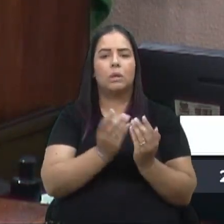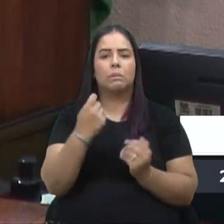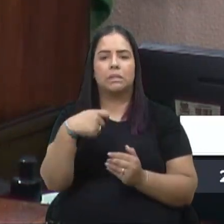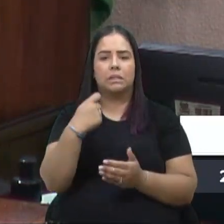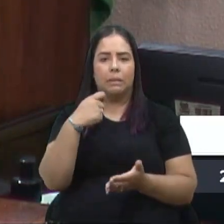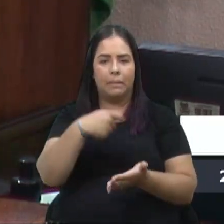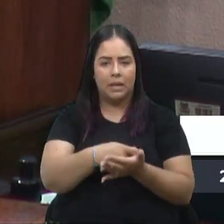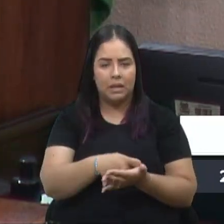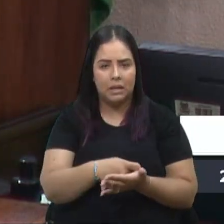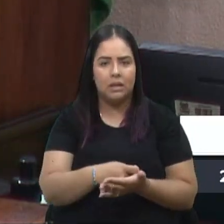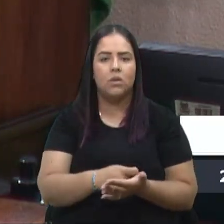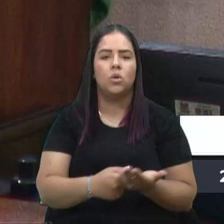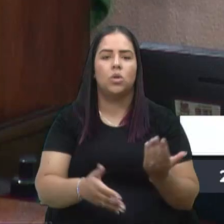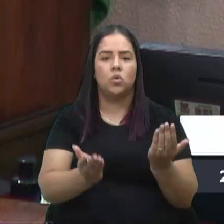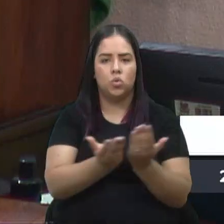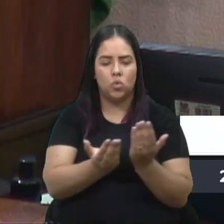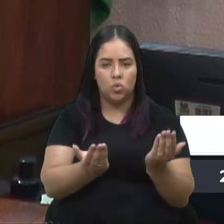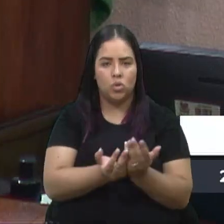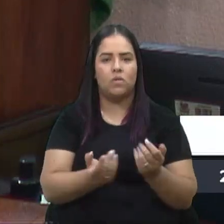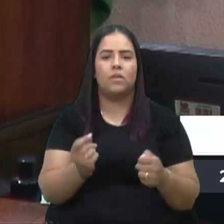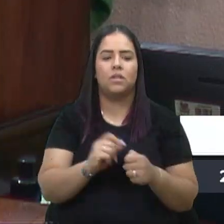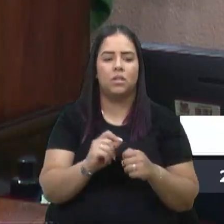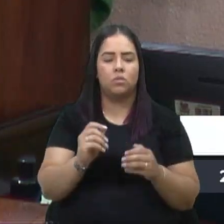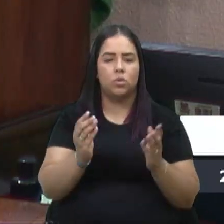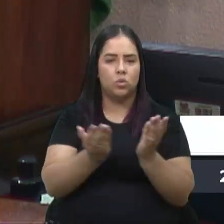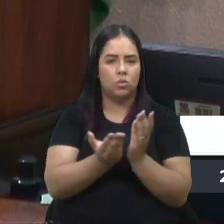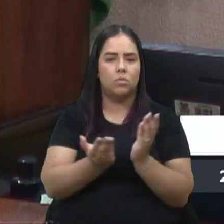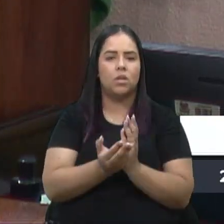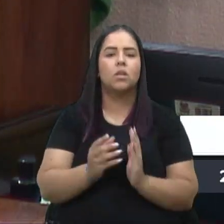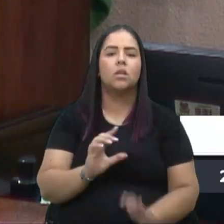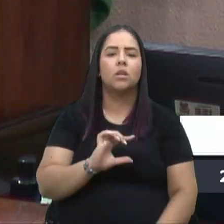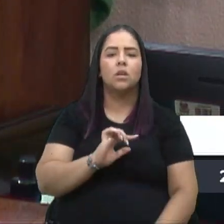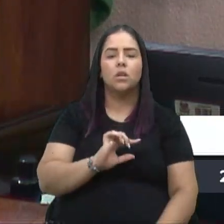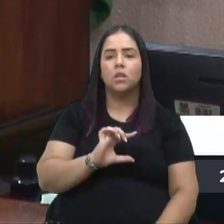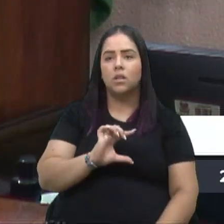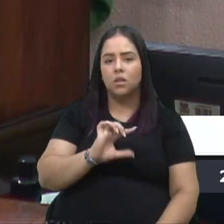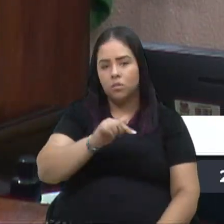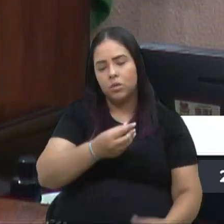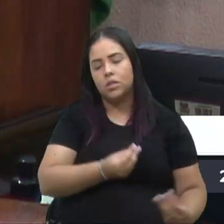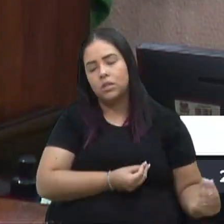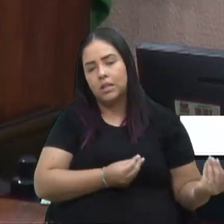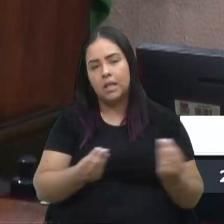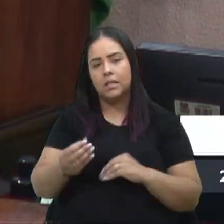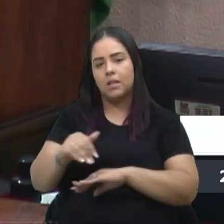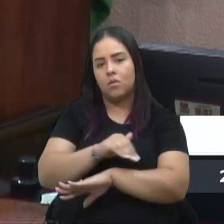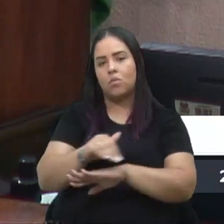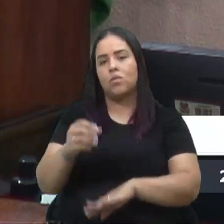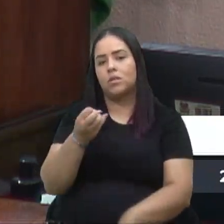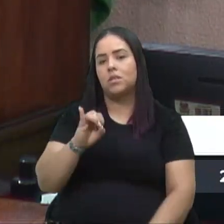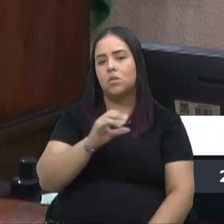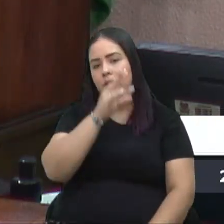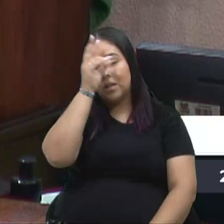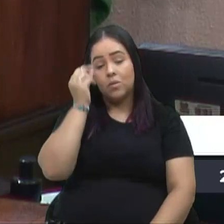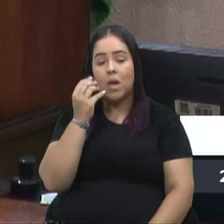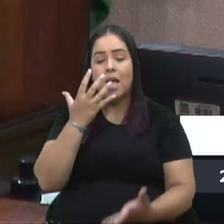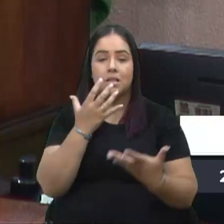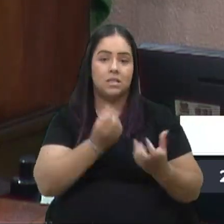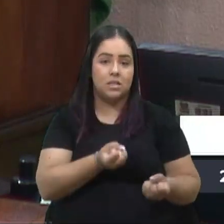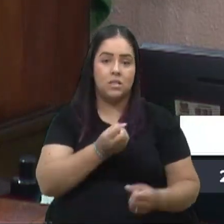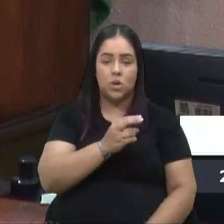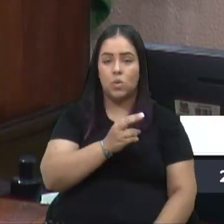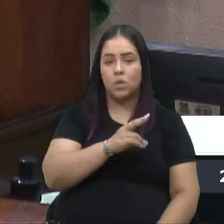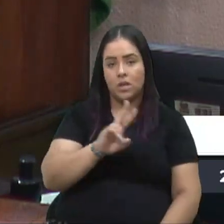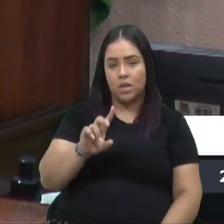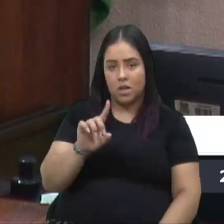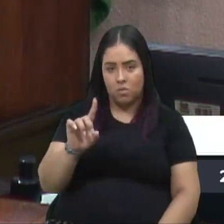por esse estudo fazer um estudo para depois poder oferecer Então essa essa estrada para ver se o município aceitaria ou não né então